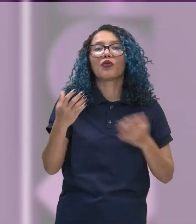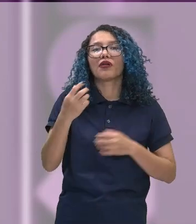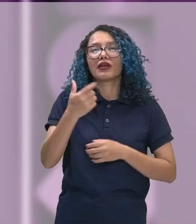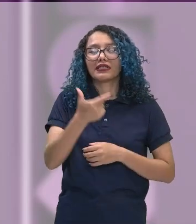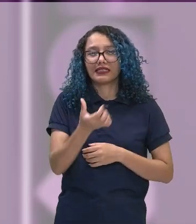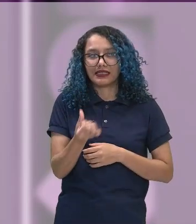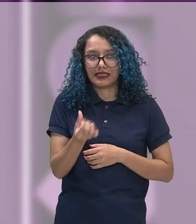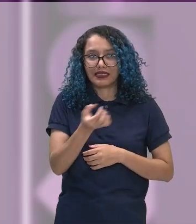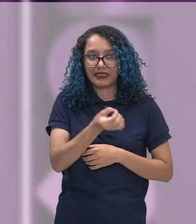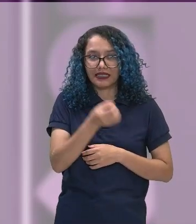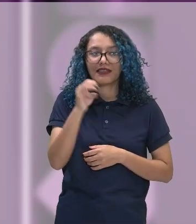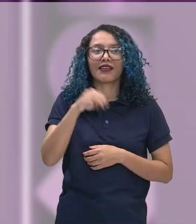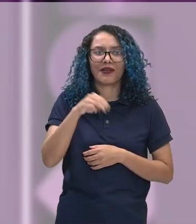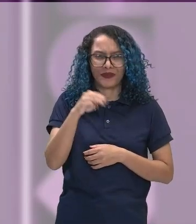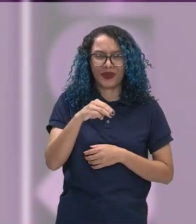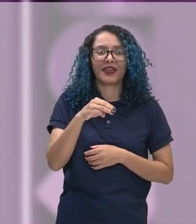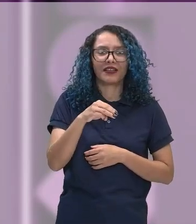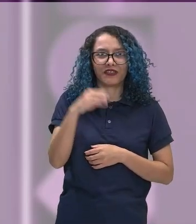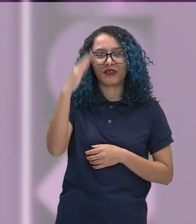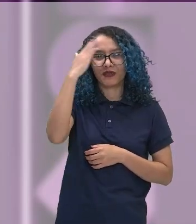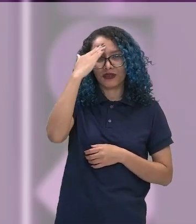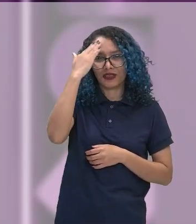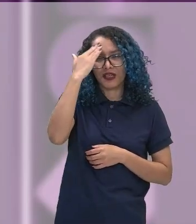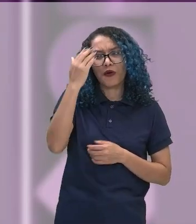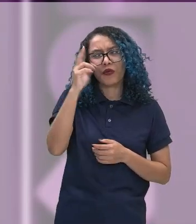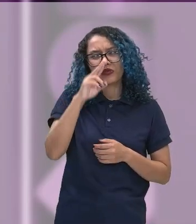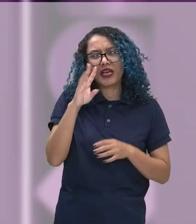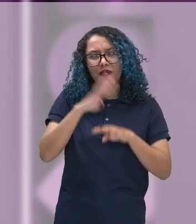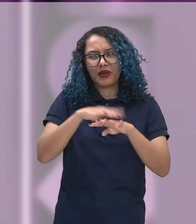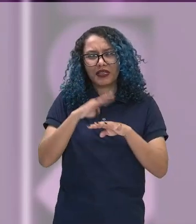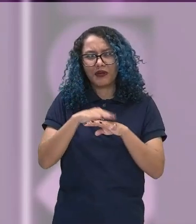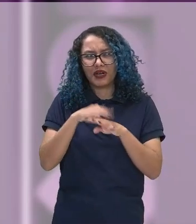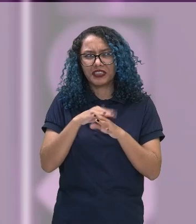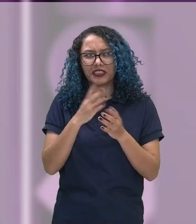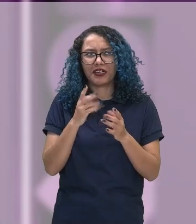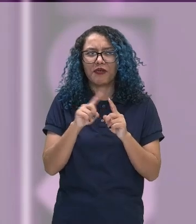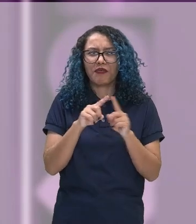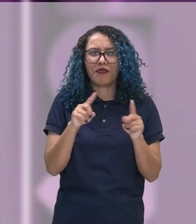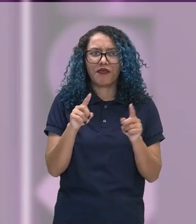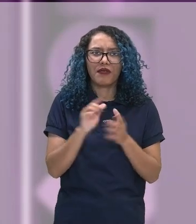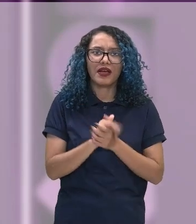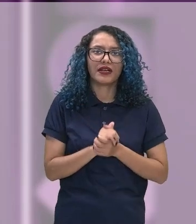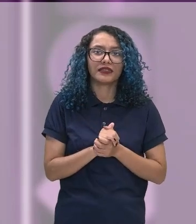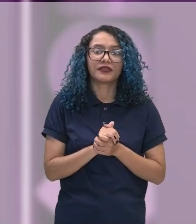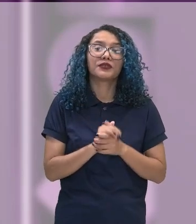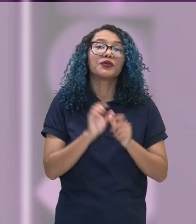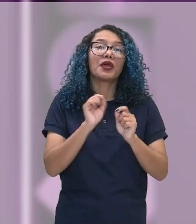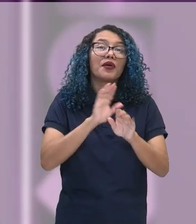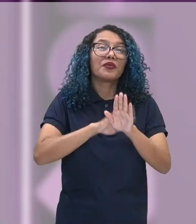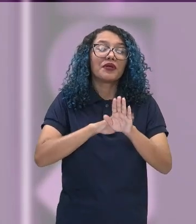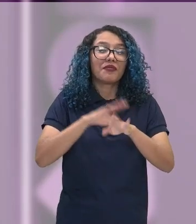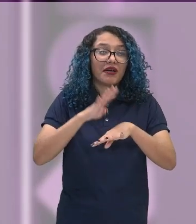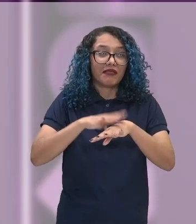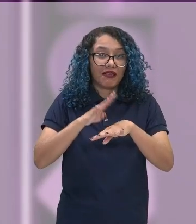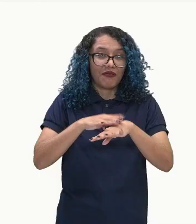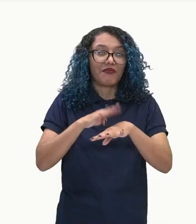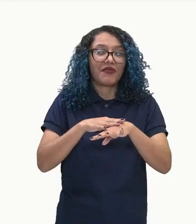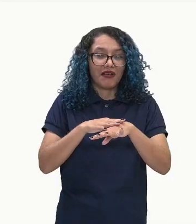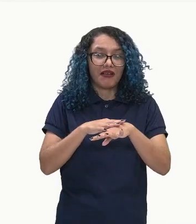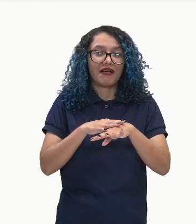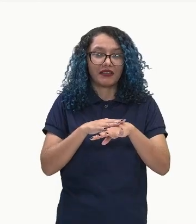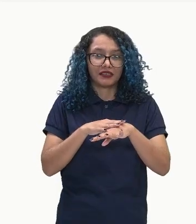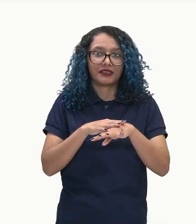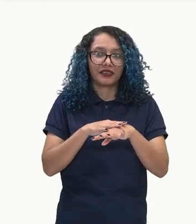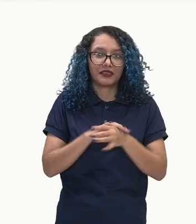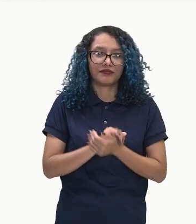né? Usar matemática pra gente adivinhar as coisas, né? Não é diversão não, é matemática isso, tá bom? Bom, vou falar agora pra vocês sobre volume, porque